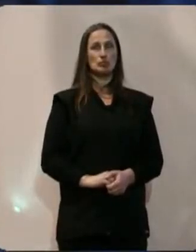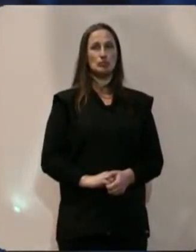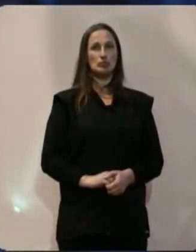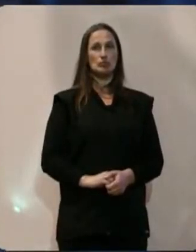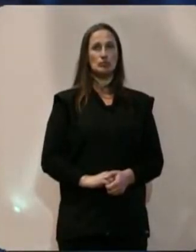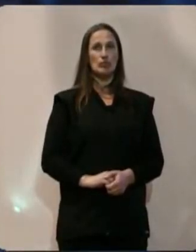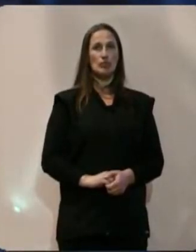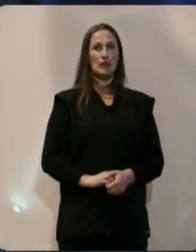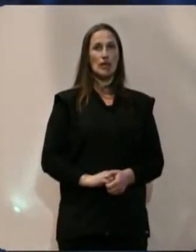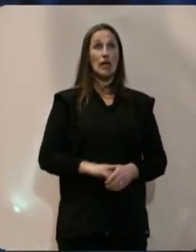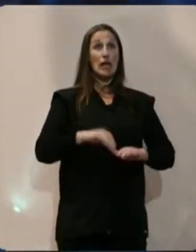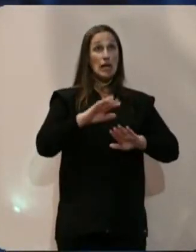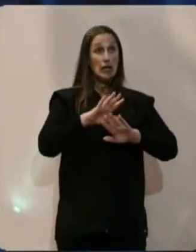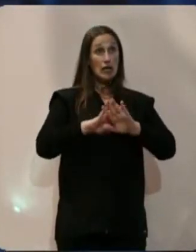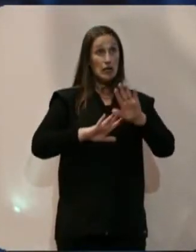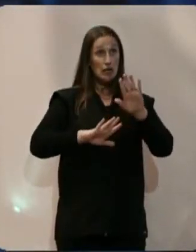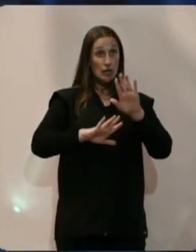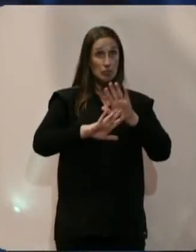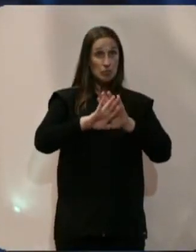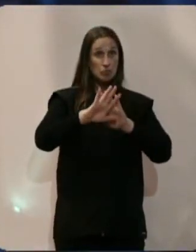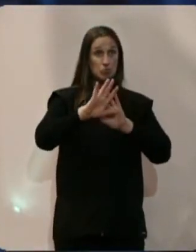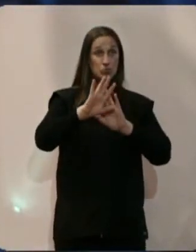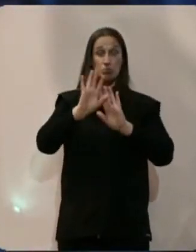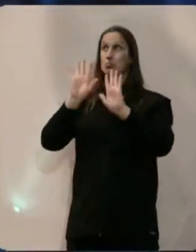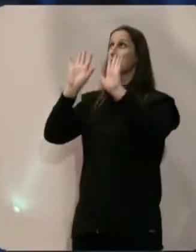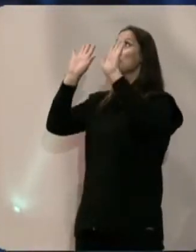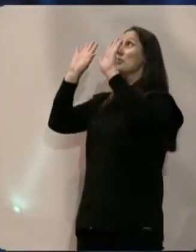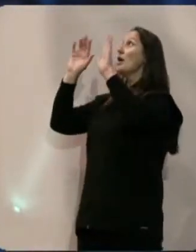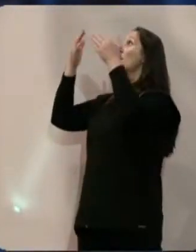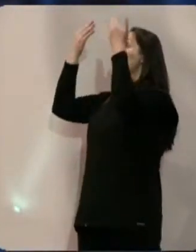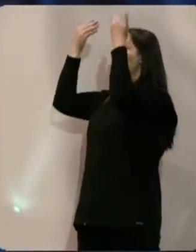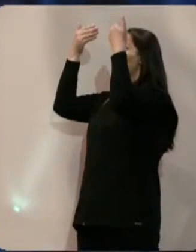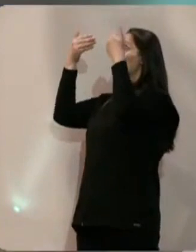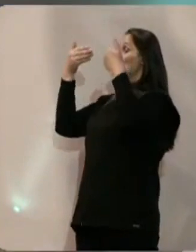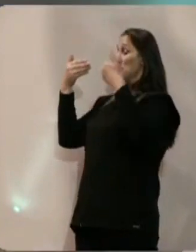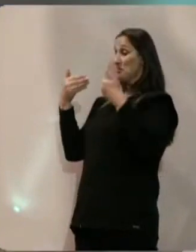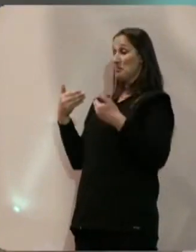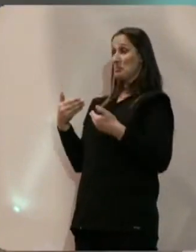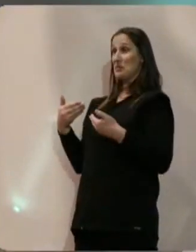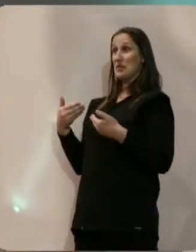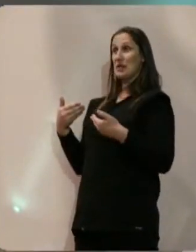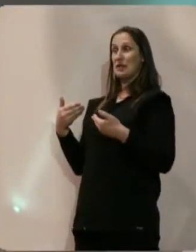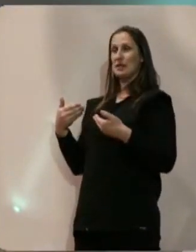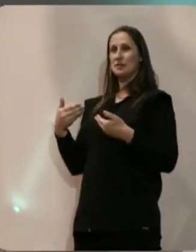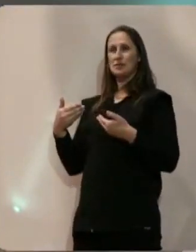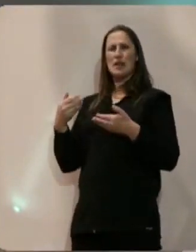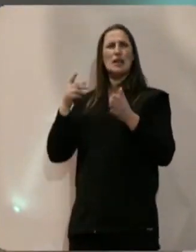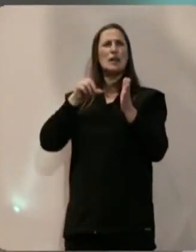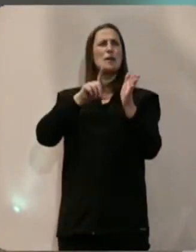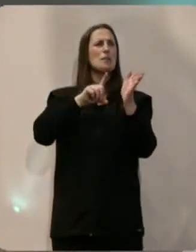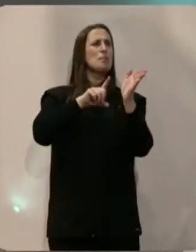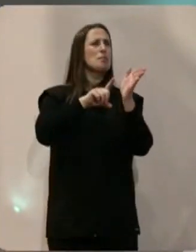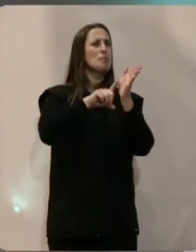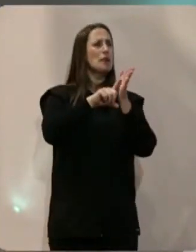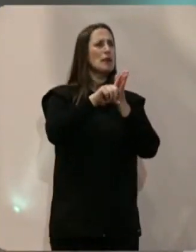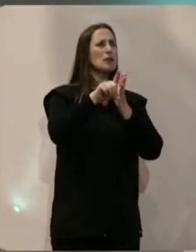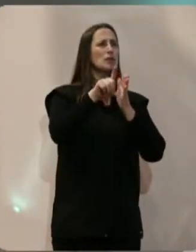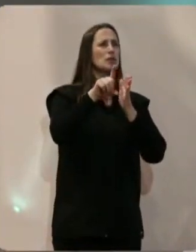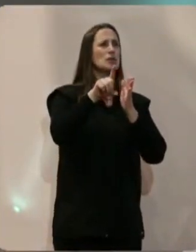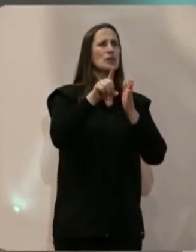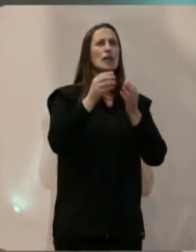As minhas mãos precisam estar levantadas. Uma pergunta é: como é que têm sido as respostas às